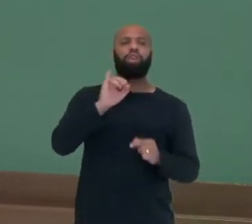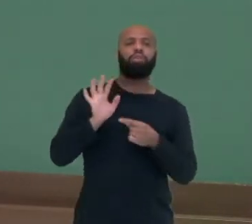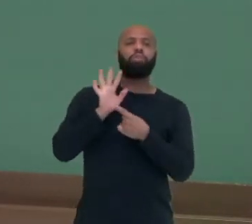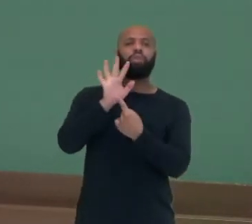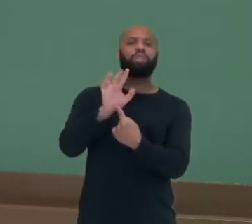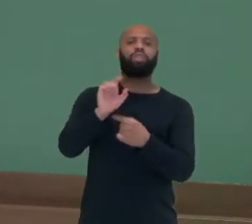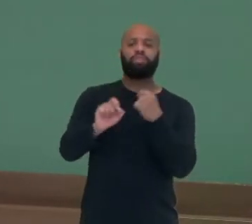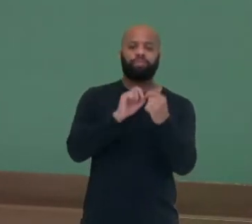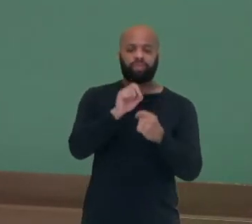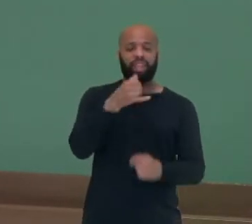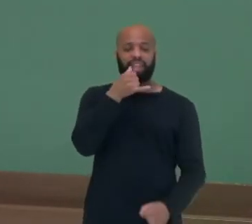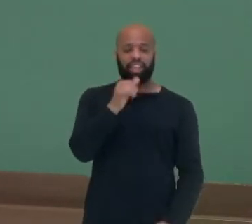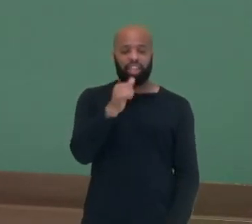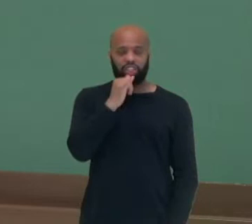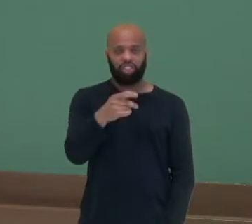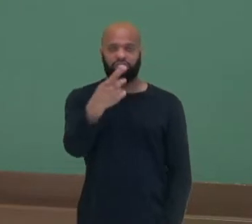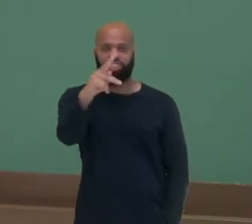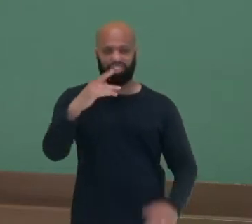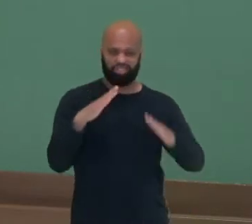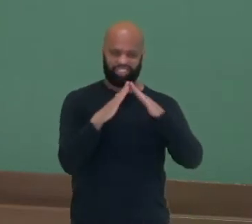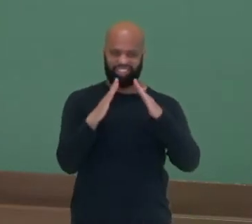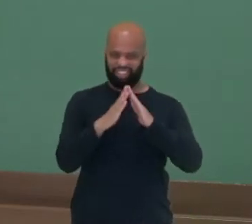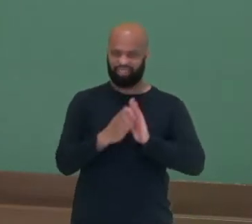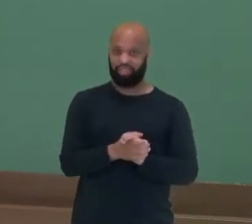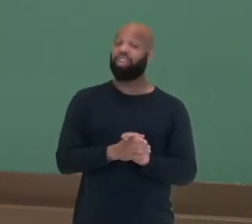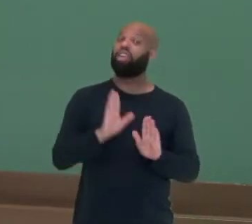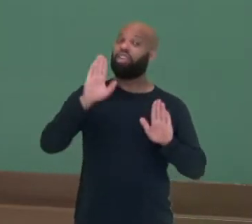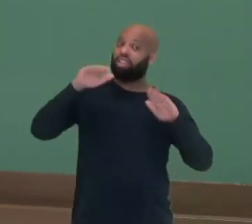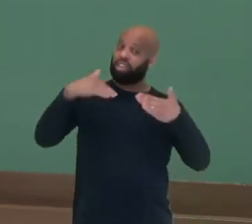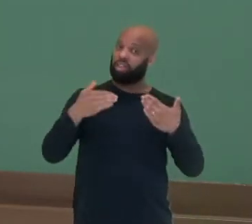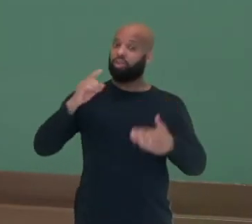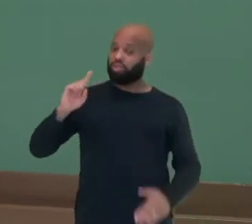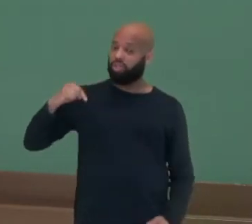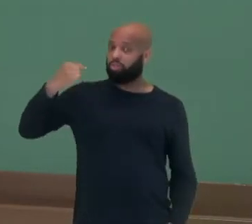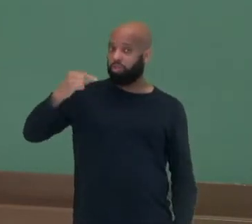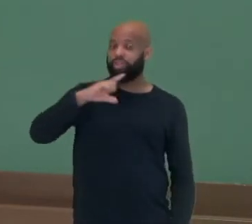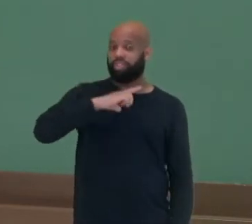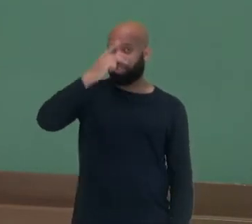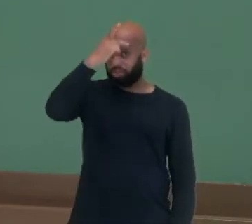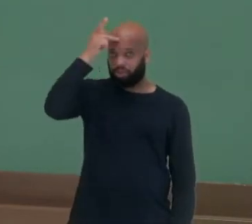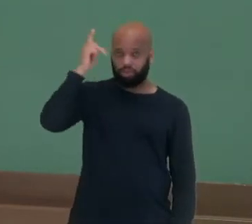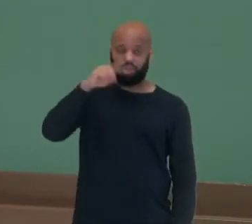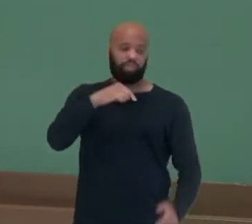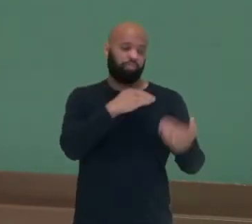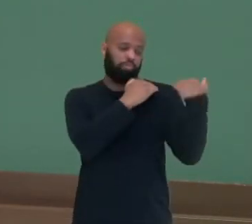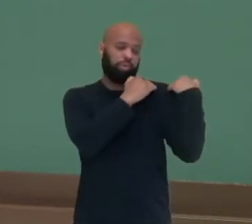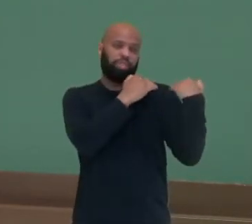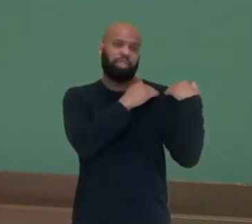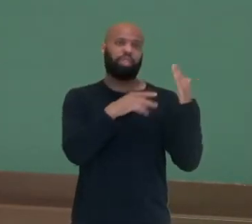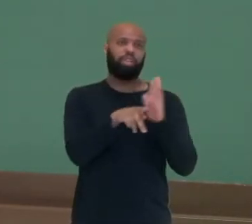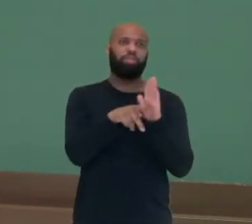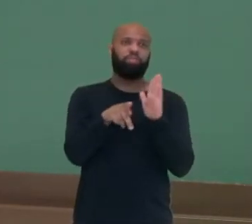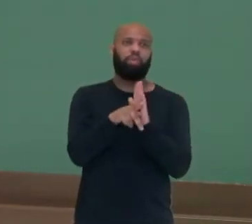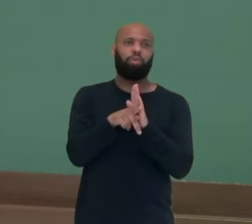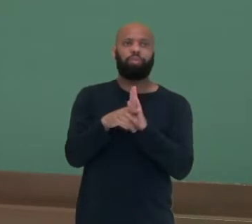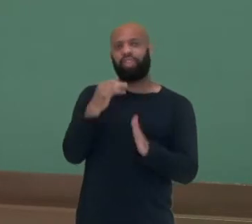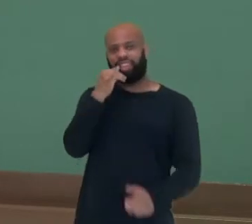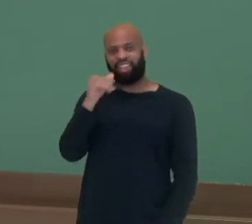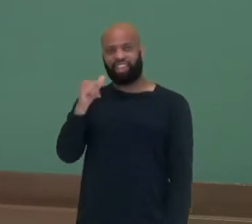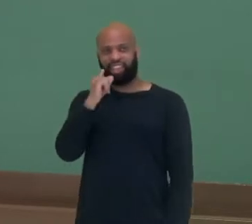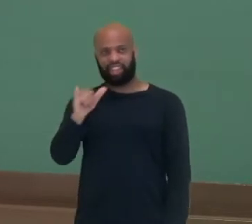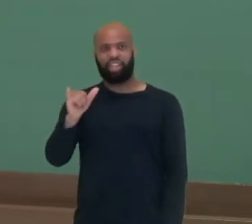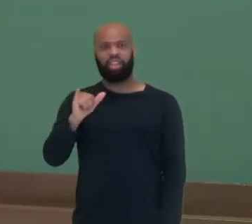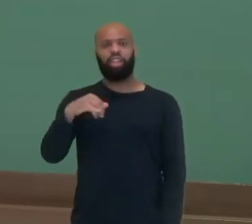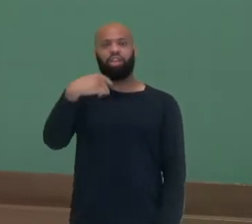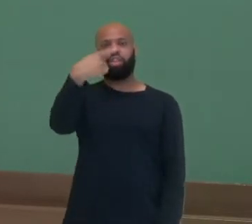energia elétrica da sua casa. E depois vem a pessoa, o responsável da companhia de energia elétrica da sua